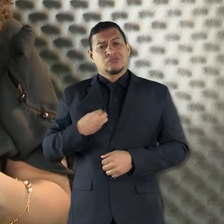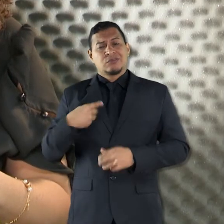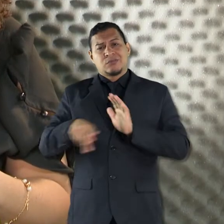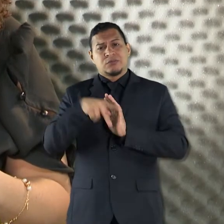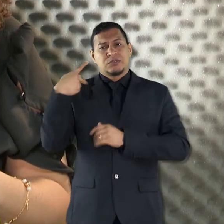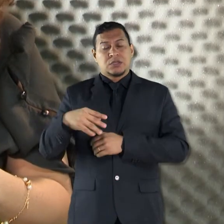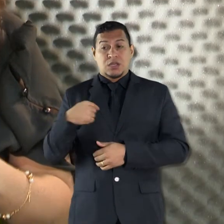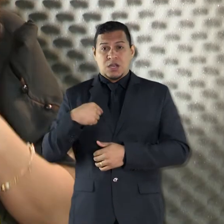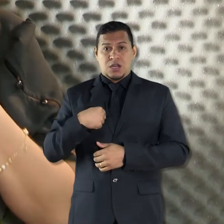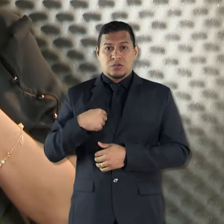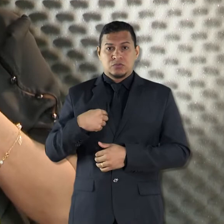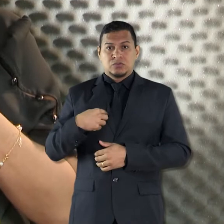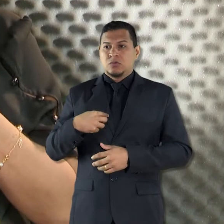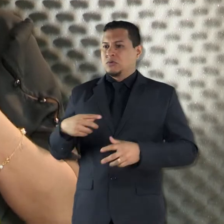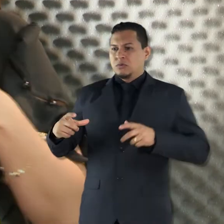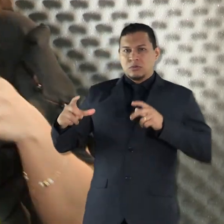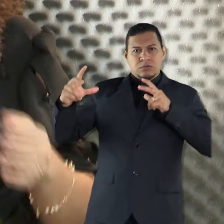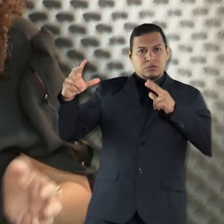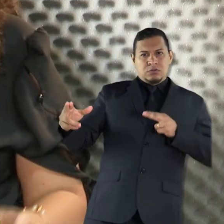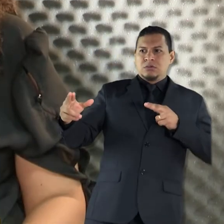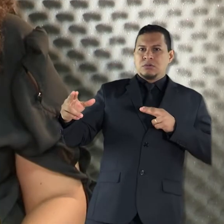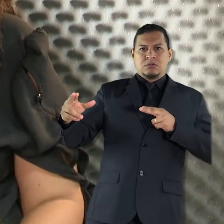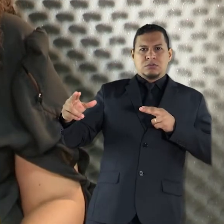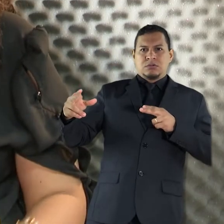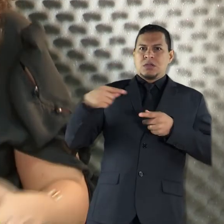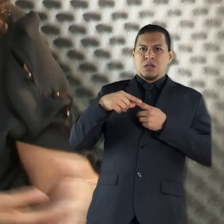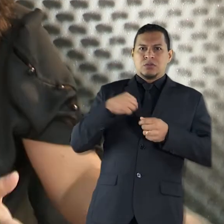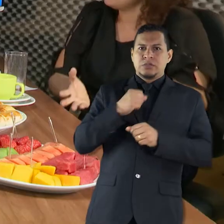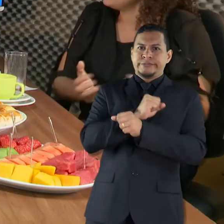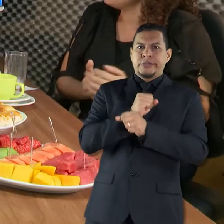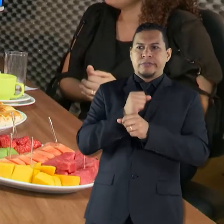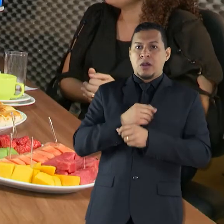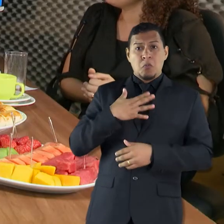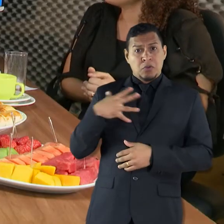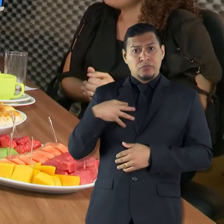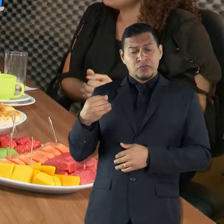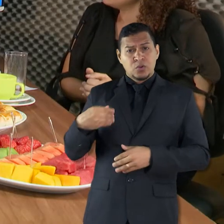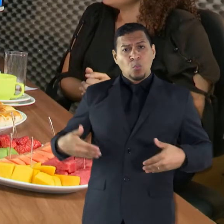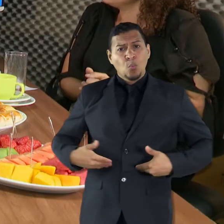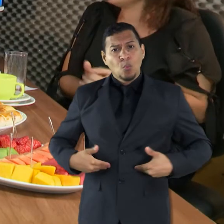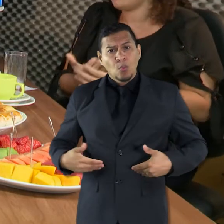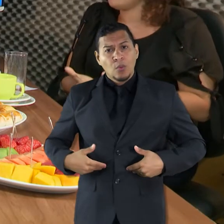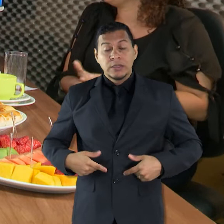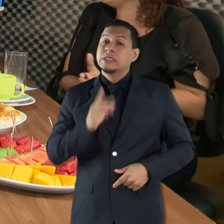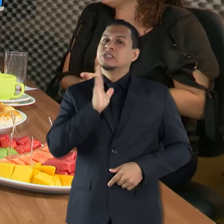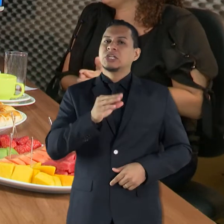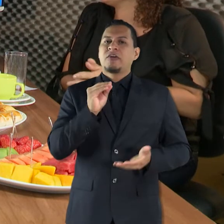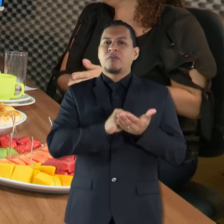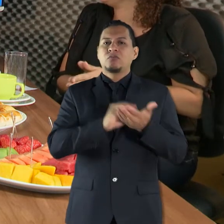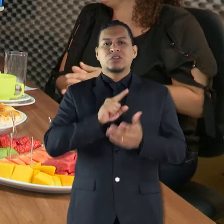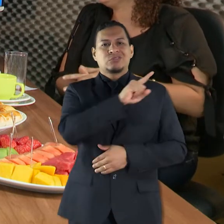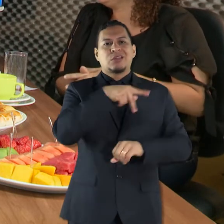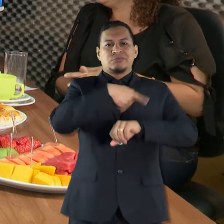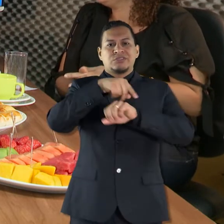né? Eu, no lugar delas, também não ia ficar morrendo de fome, não ia esperar meus filhos morrerem de Não. fome, faltar o pão. E já está faltando lá